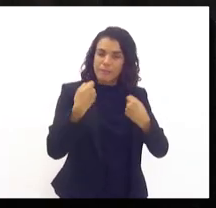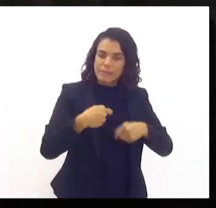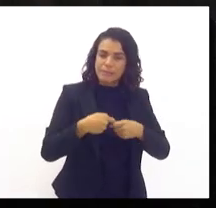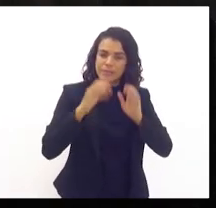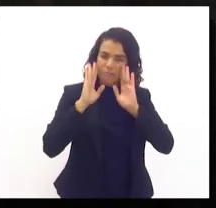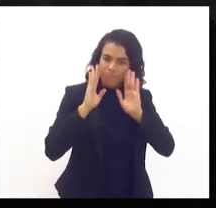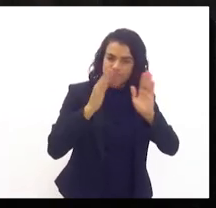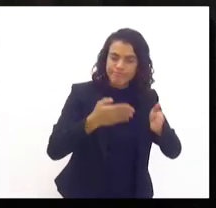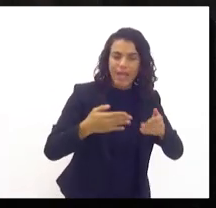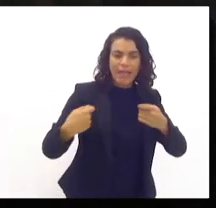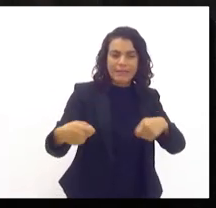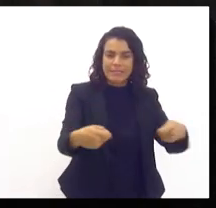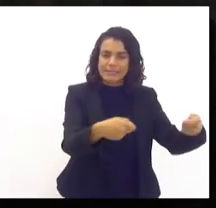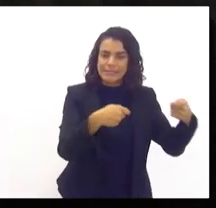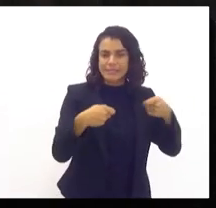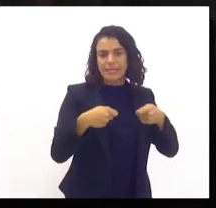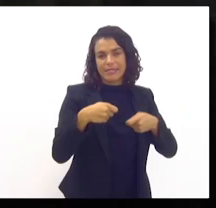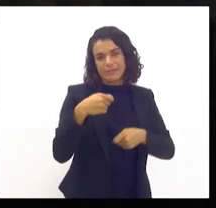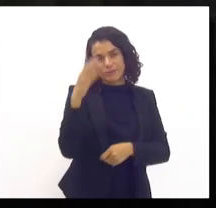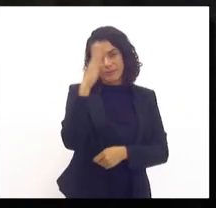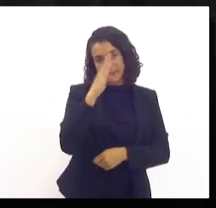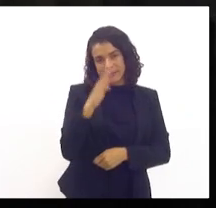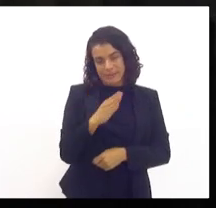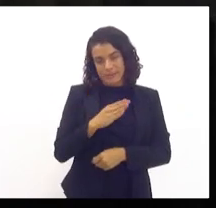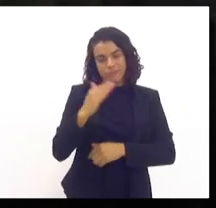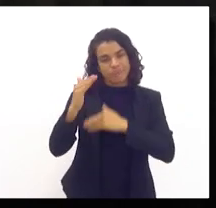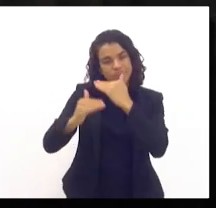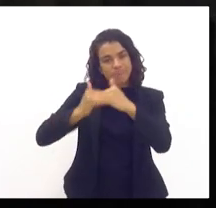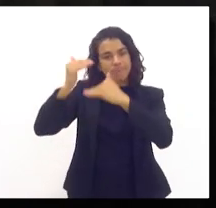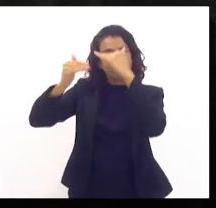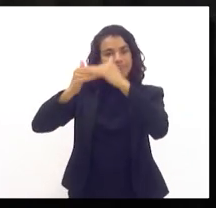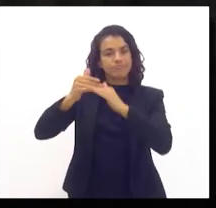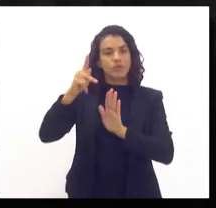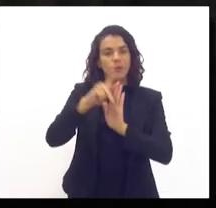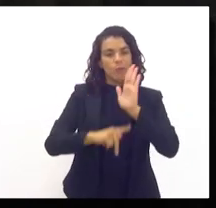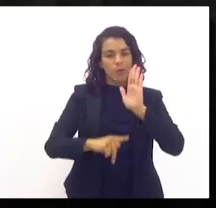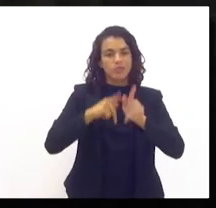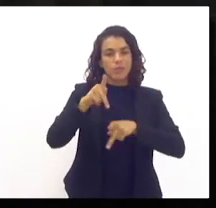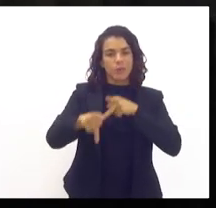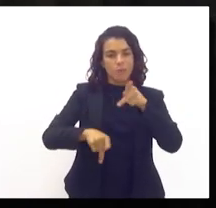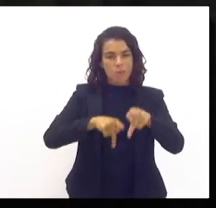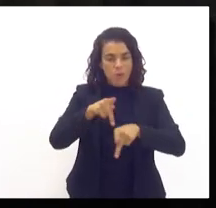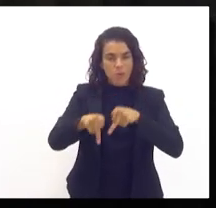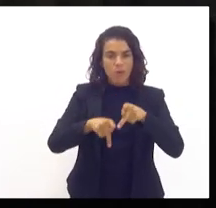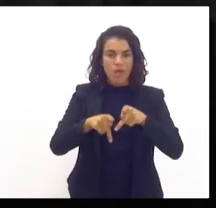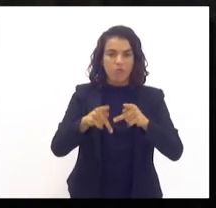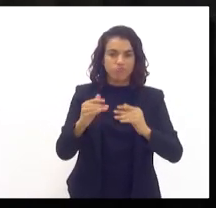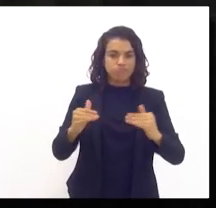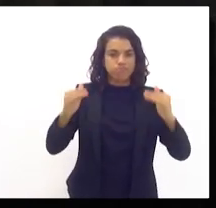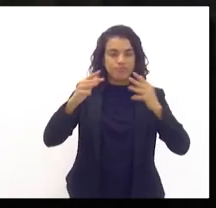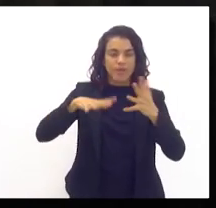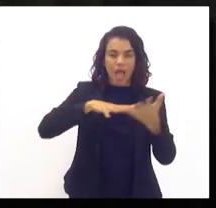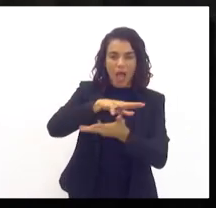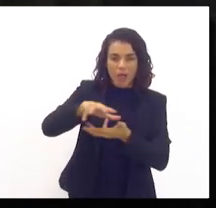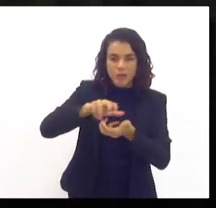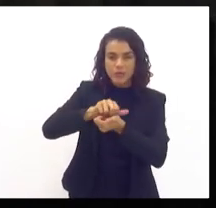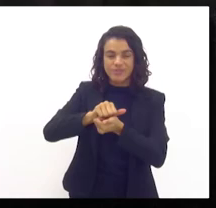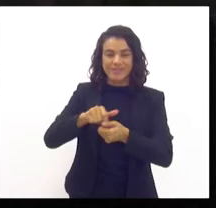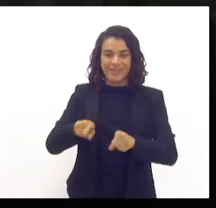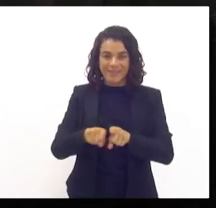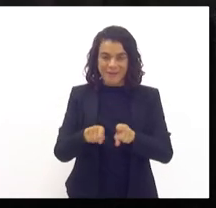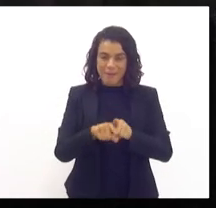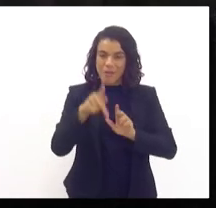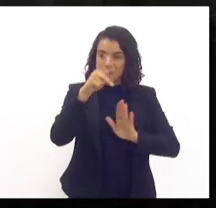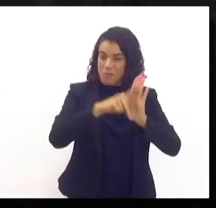à necessidade que o Brasil tem da construção de um projeto popular autossustentável, de um